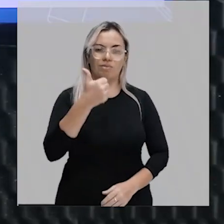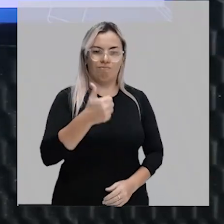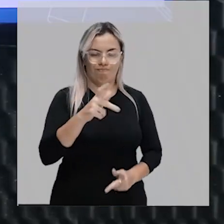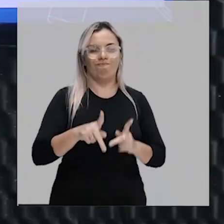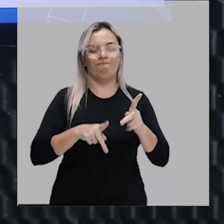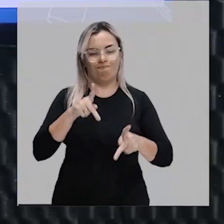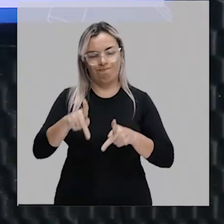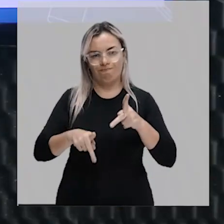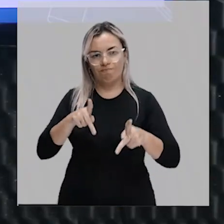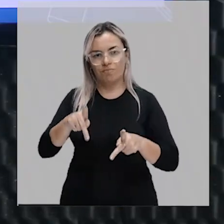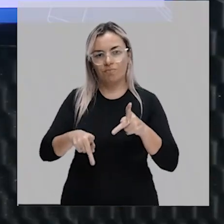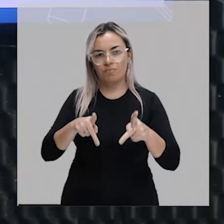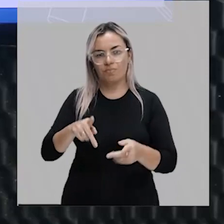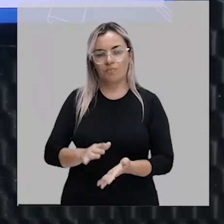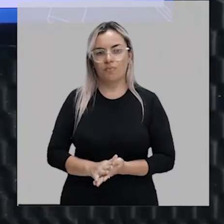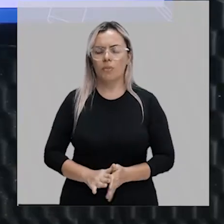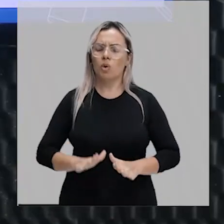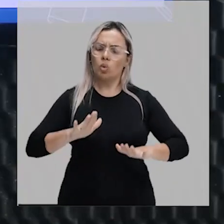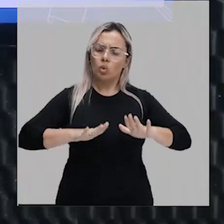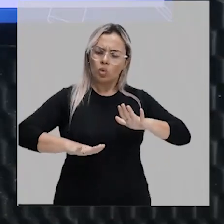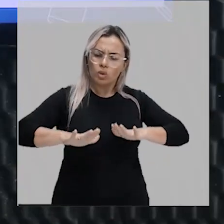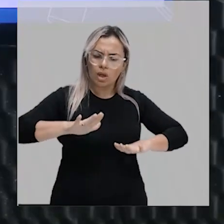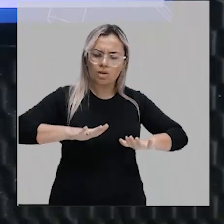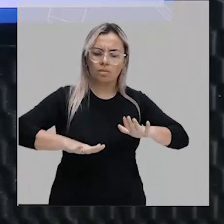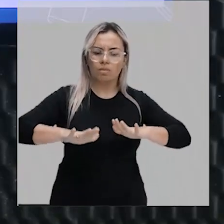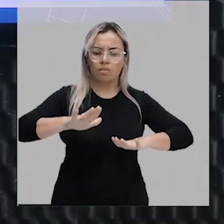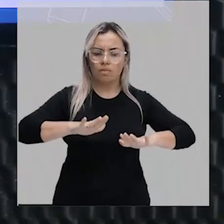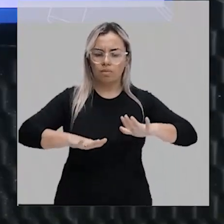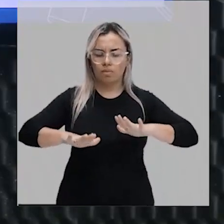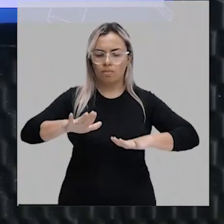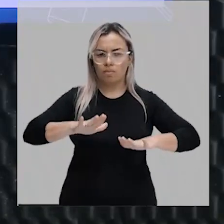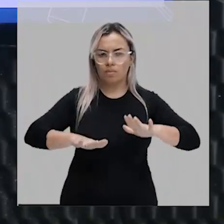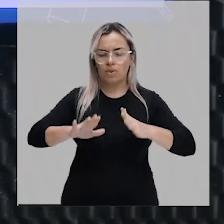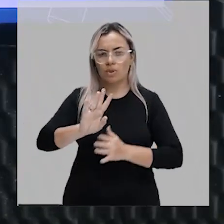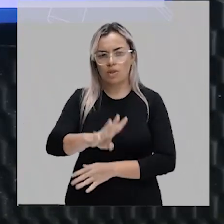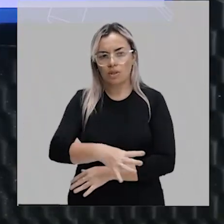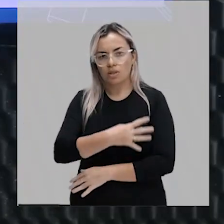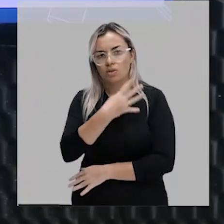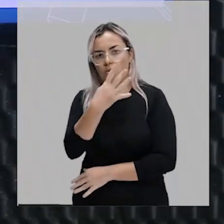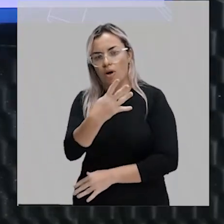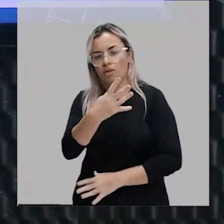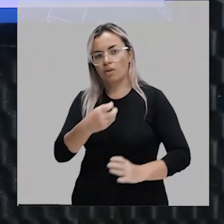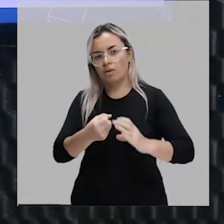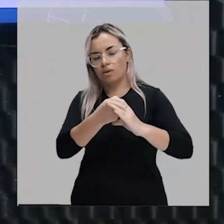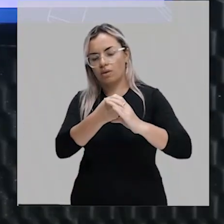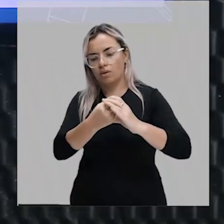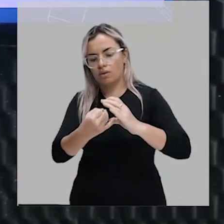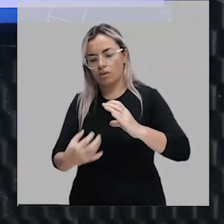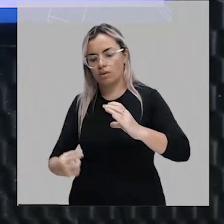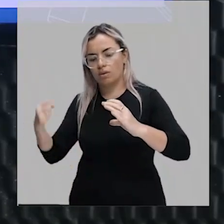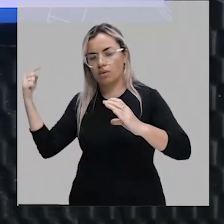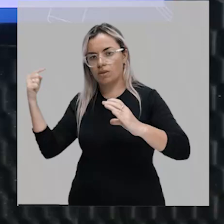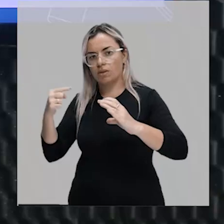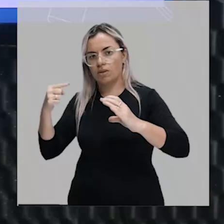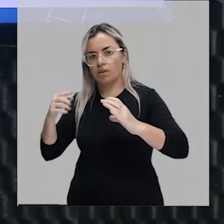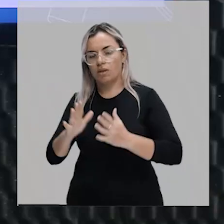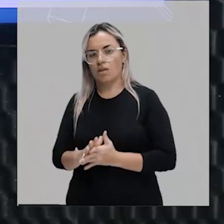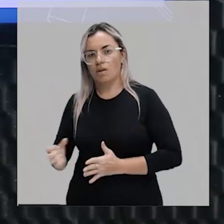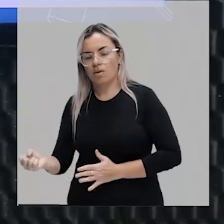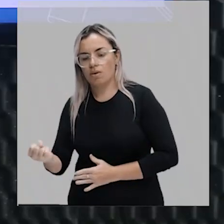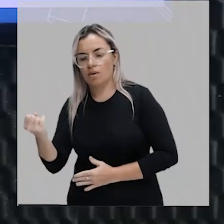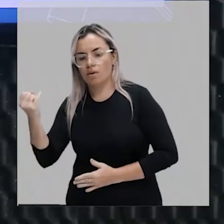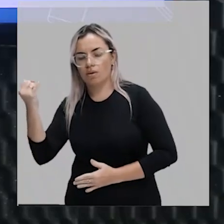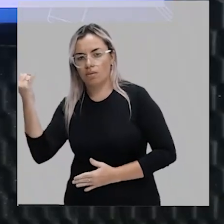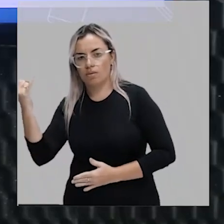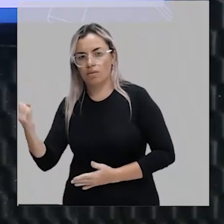civilizações. Então, tome muito cuidado. Esses 4 componentes vão ser extremamente importantes